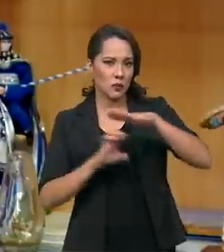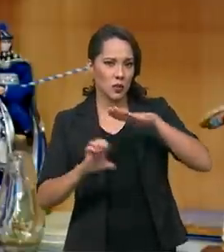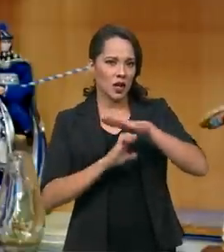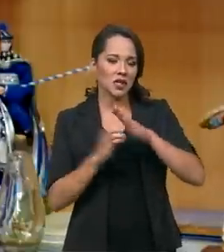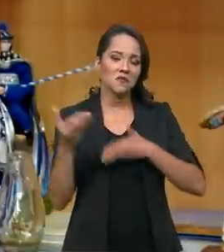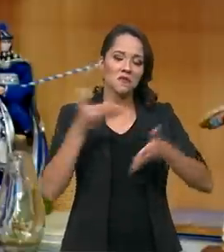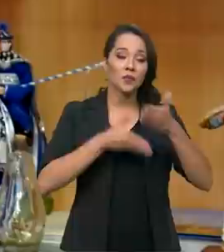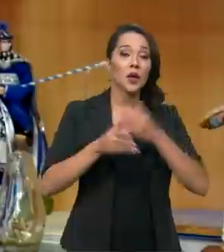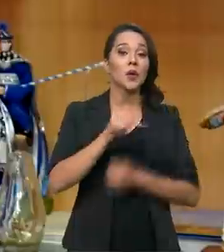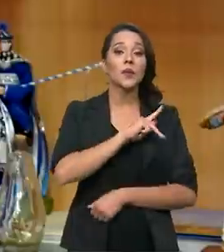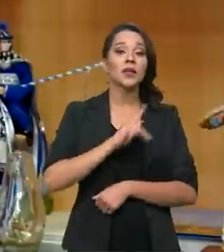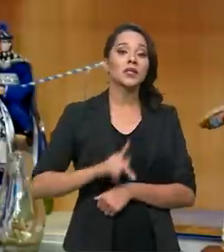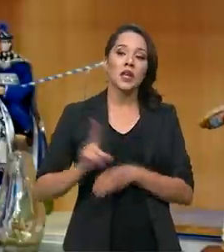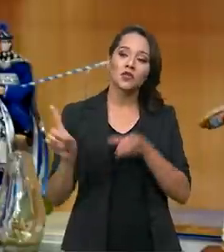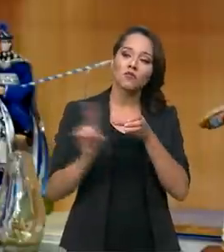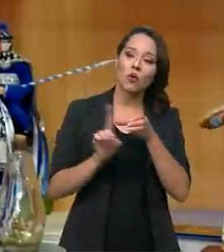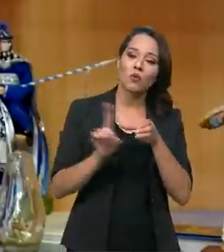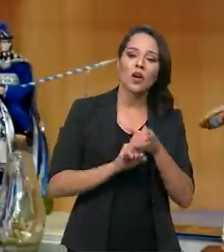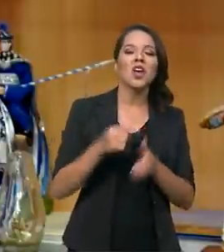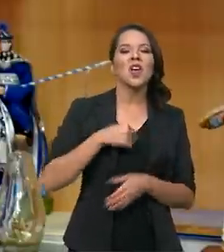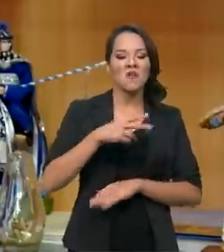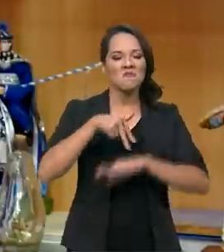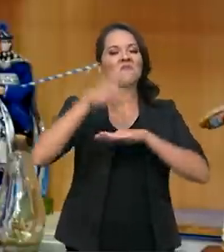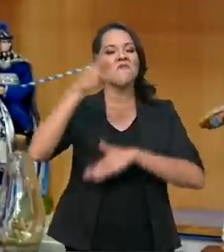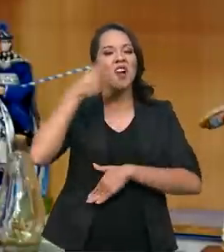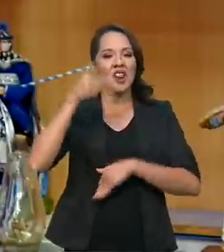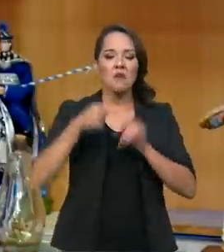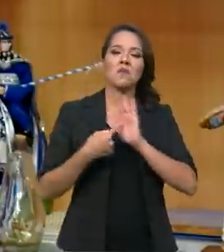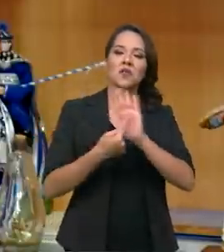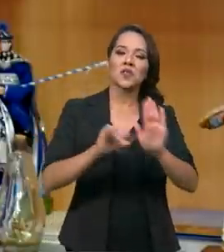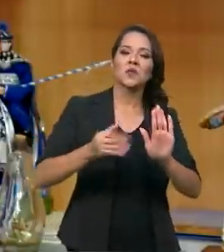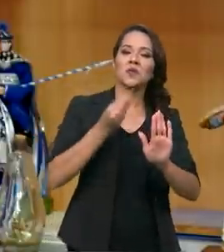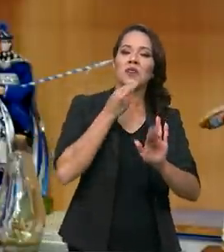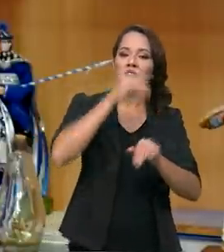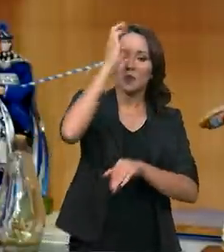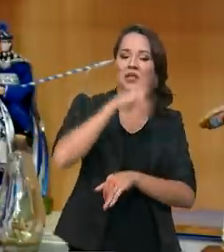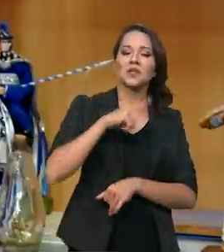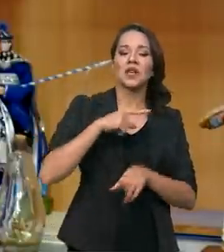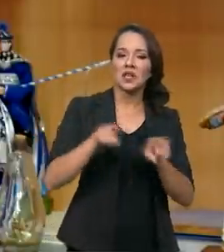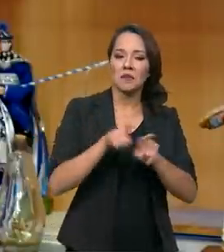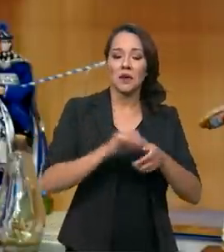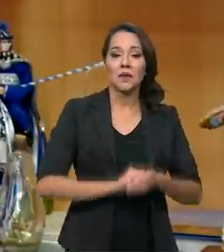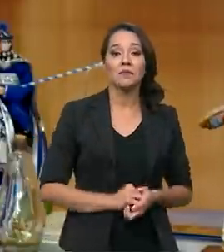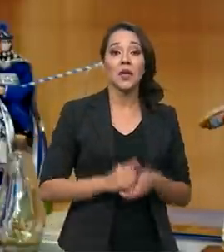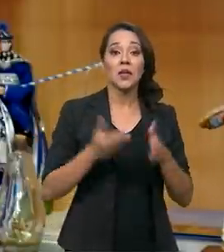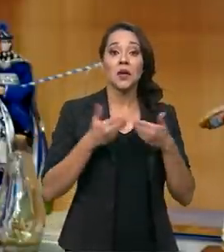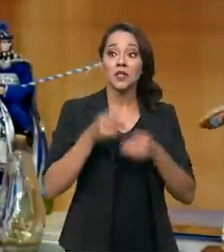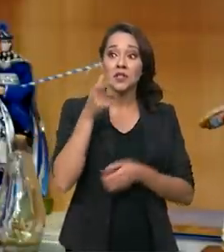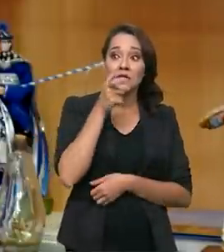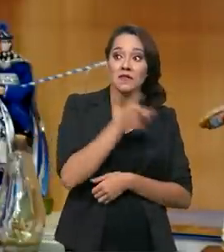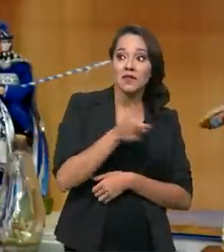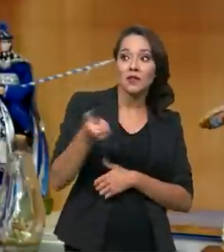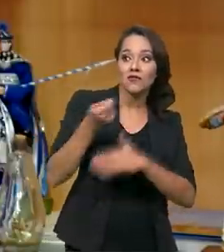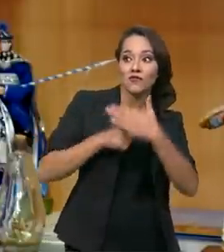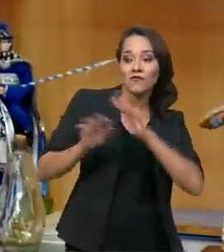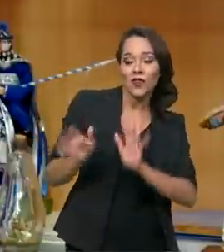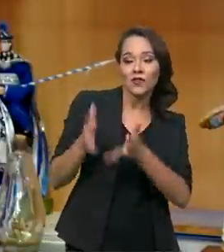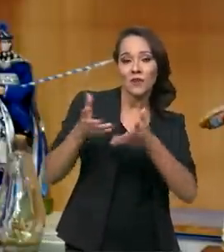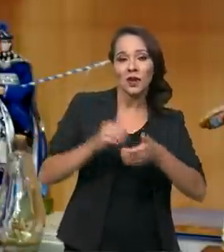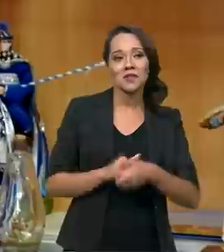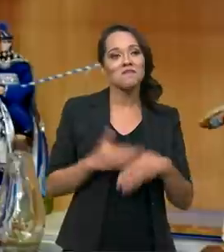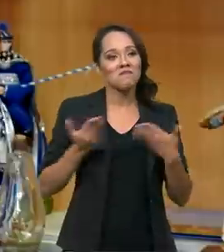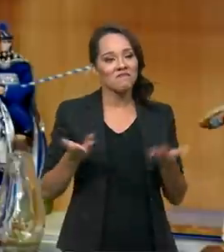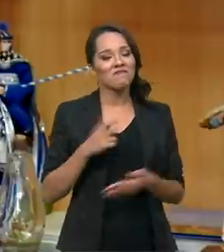encontros lá e quando o presidente fez parte eu fiz pato eu falei também mostrei a oportunidade que o Brasil tem o nosso portal de atração de investimentos enfim